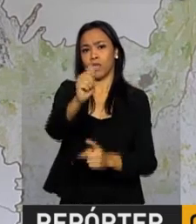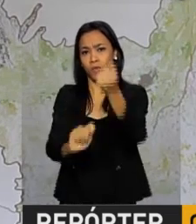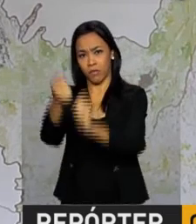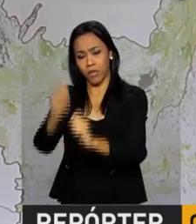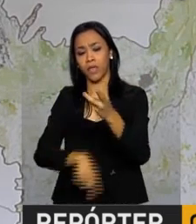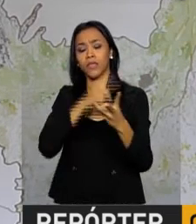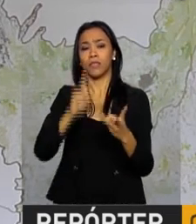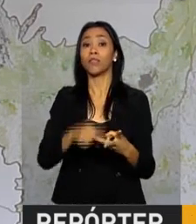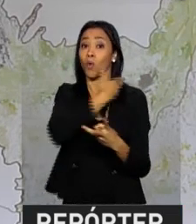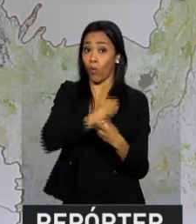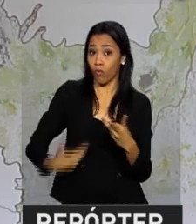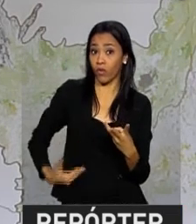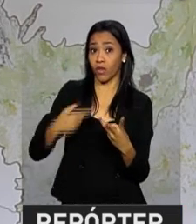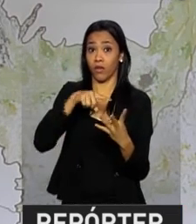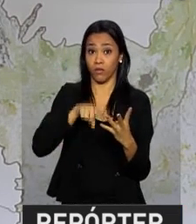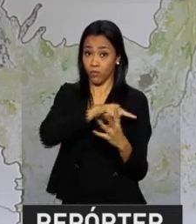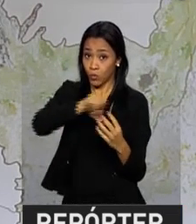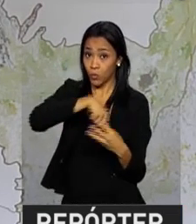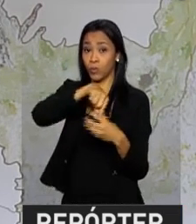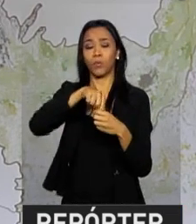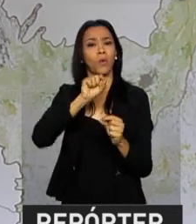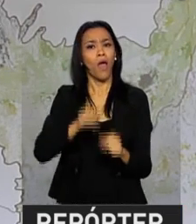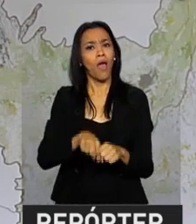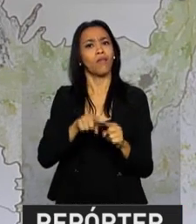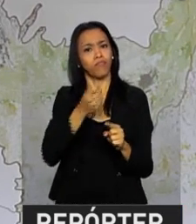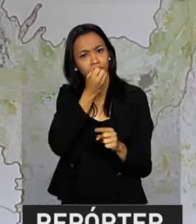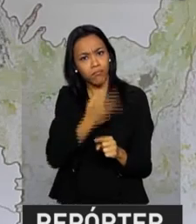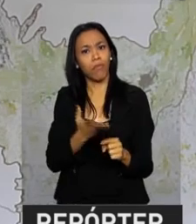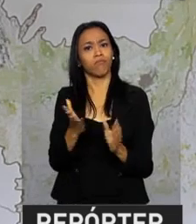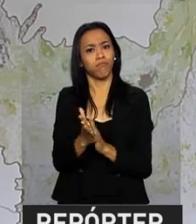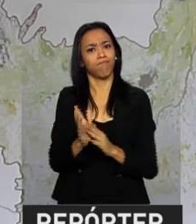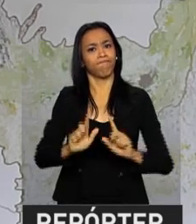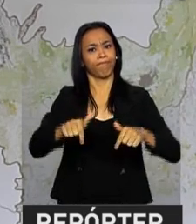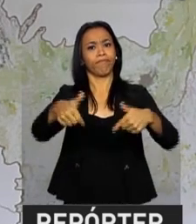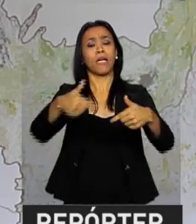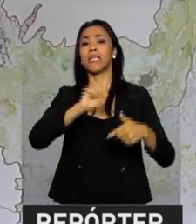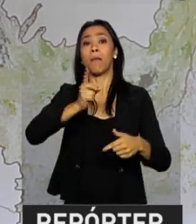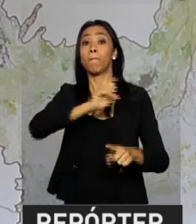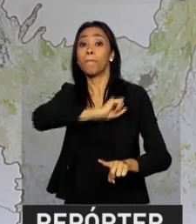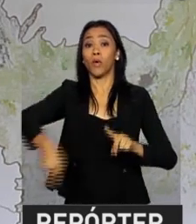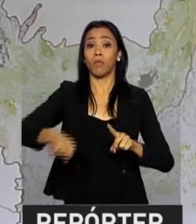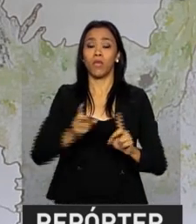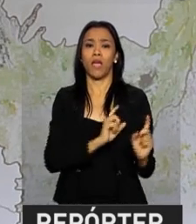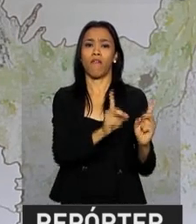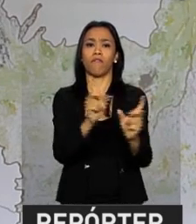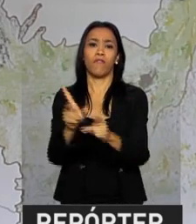federal, pelo Ministério do Meio Ambiente, que tem demonstrado resultados muito efetivos no sentido de não permitir mais a